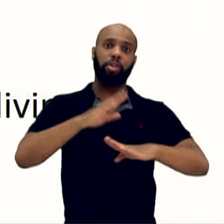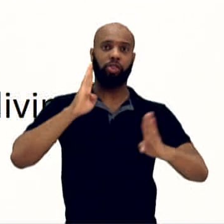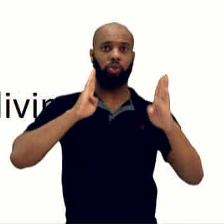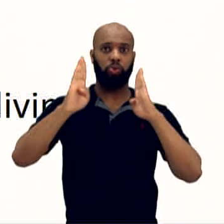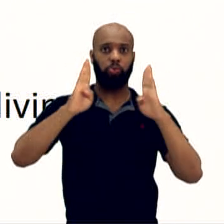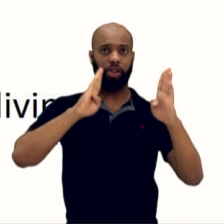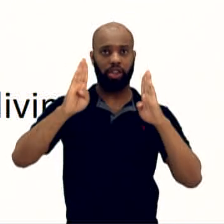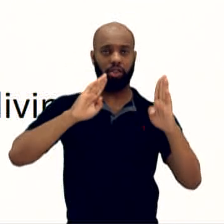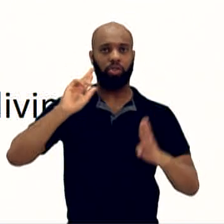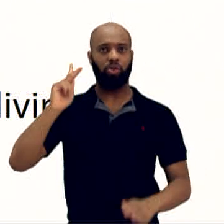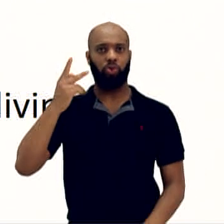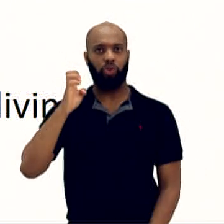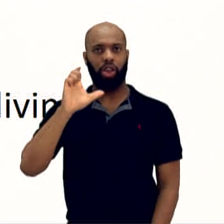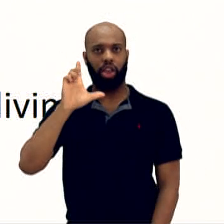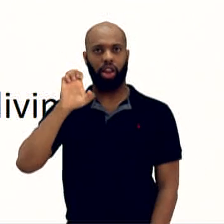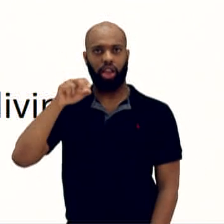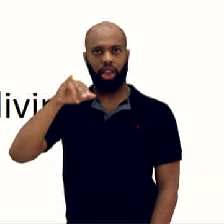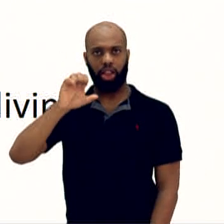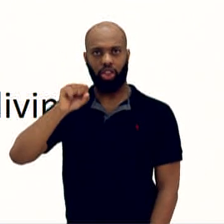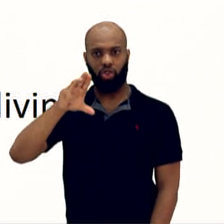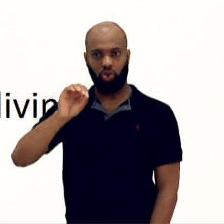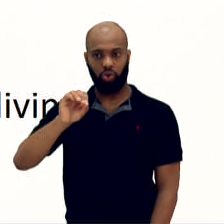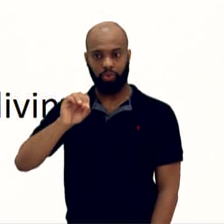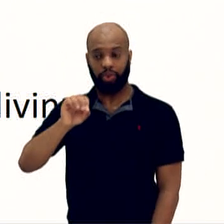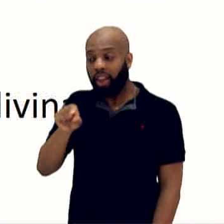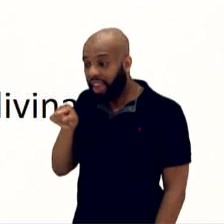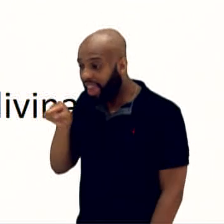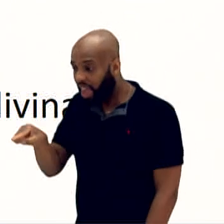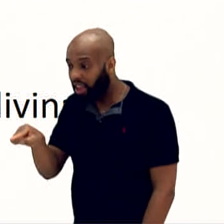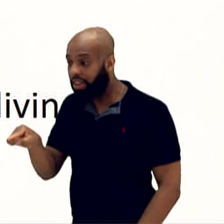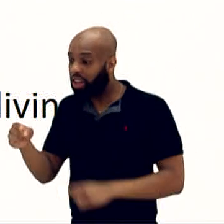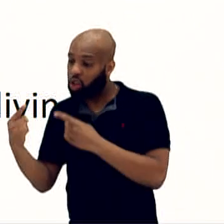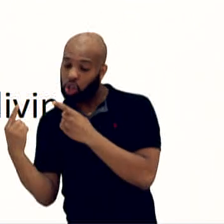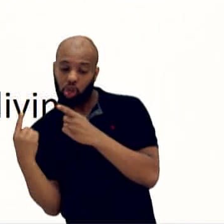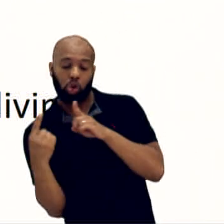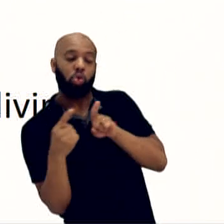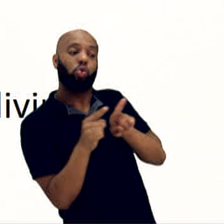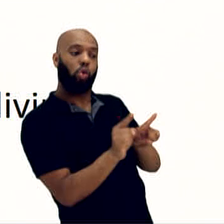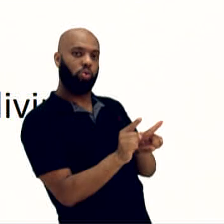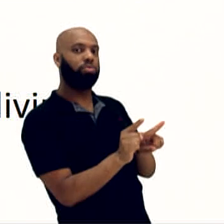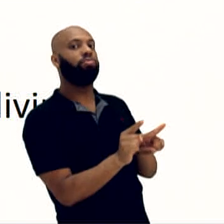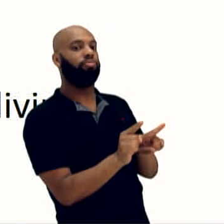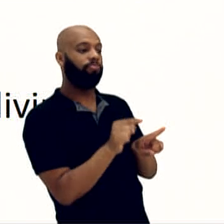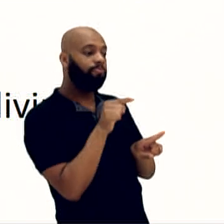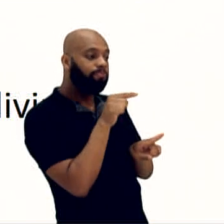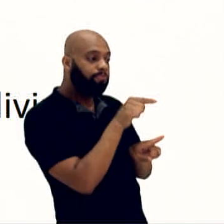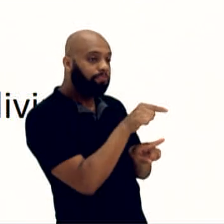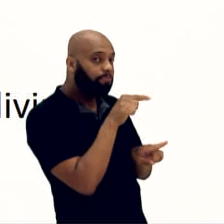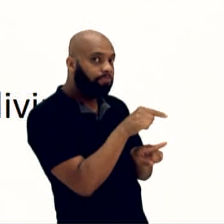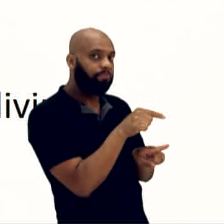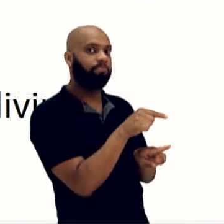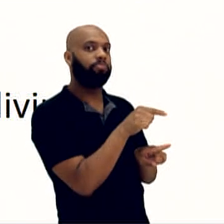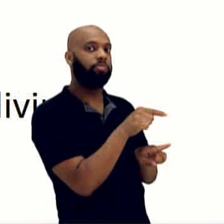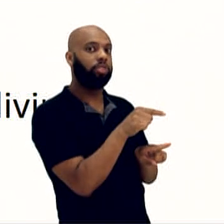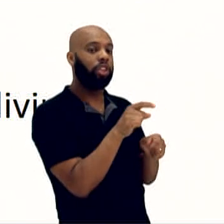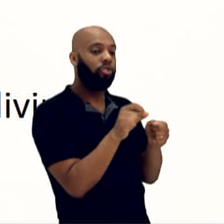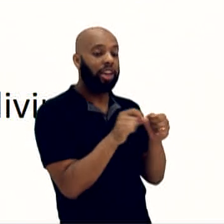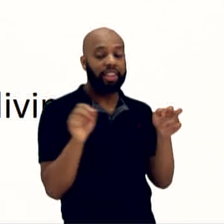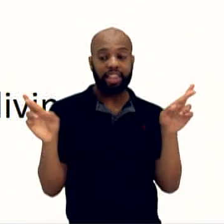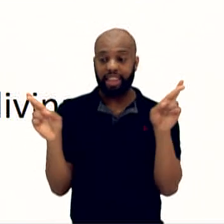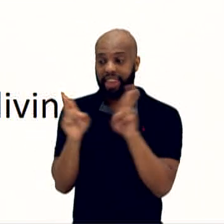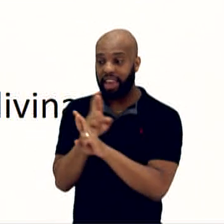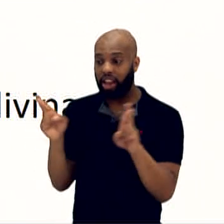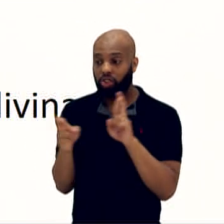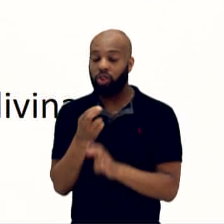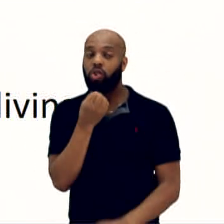período helenístico. O estoicismo, em contraposição, contrário à ética epicurista, relaciona o